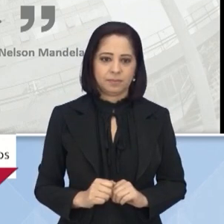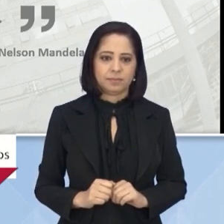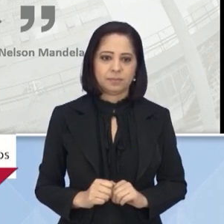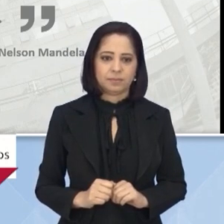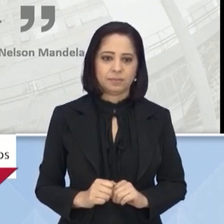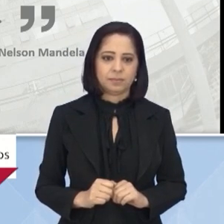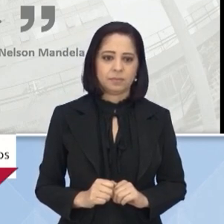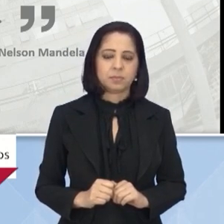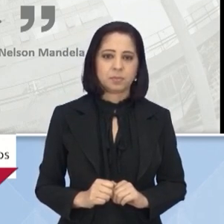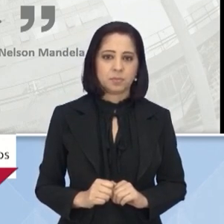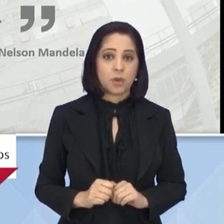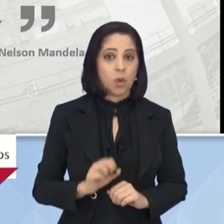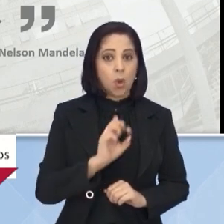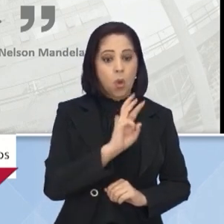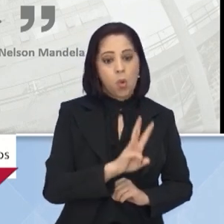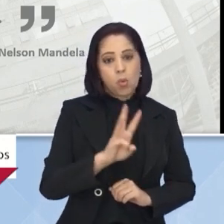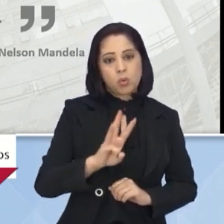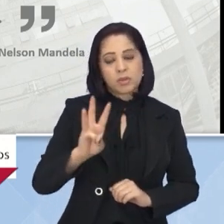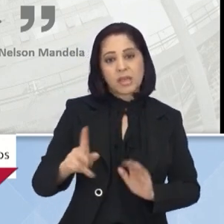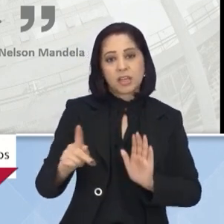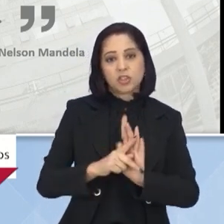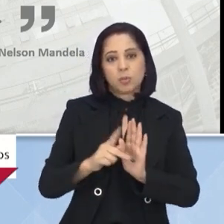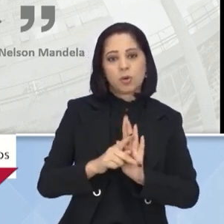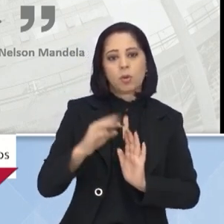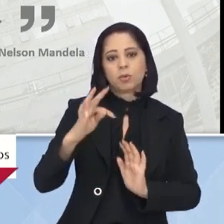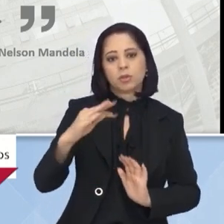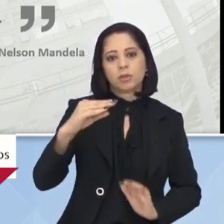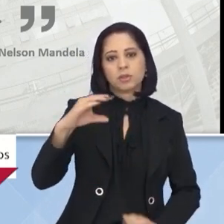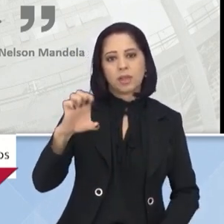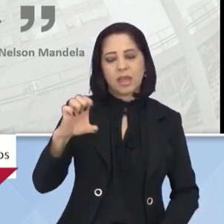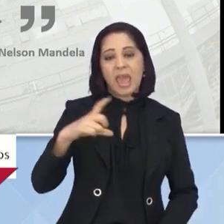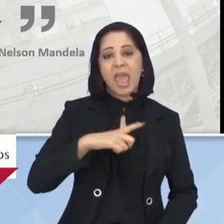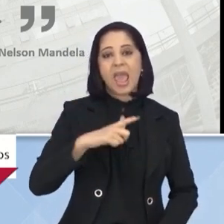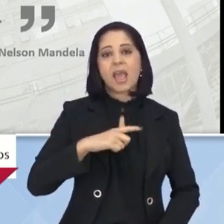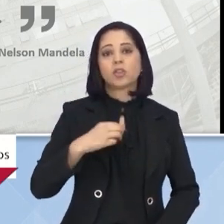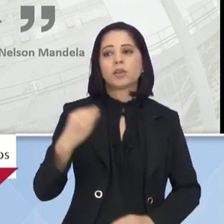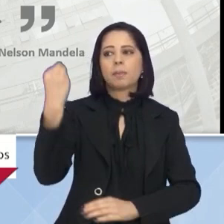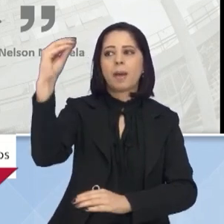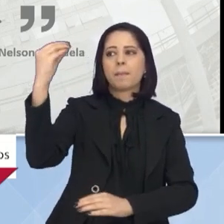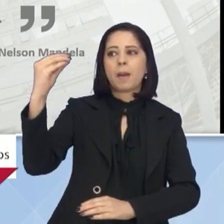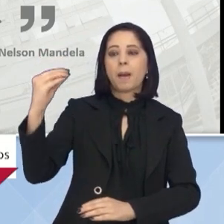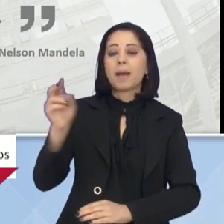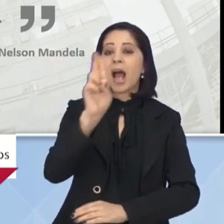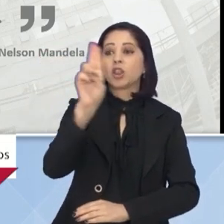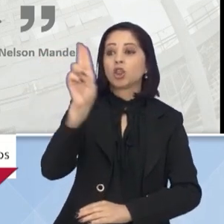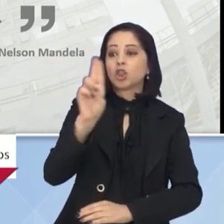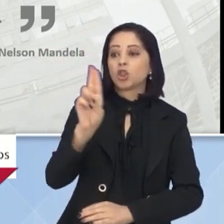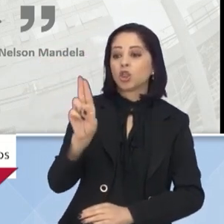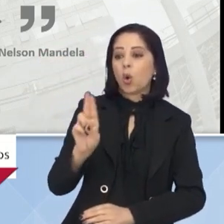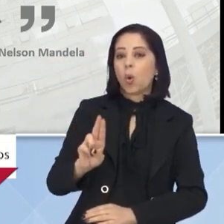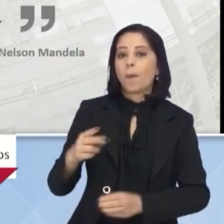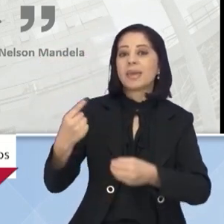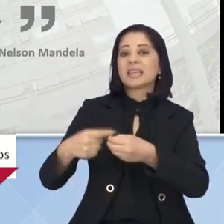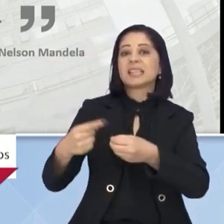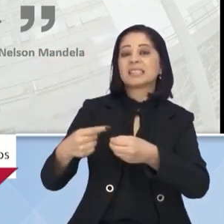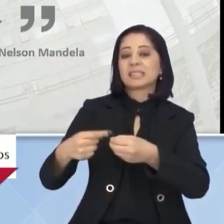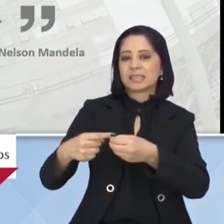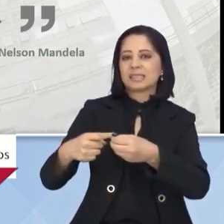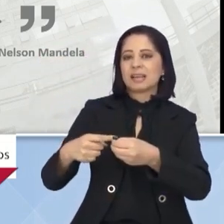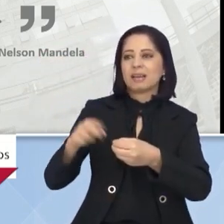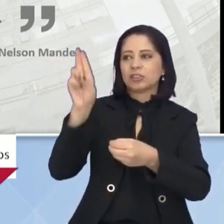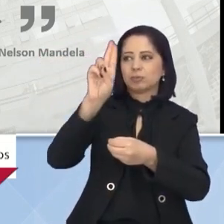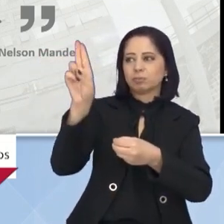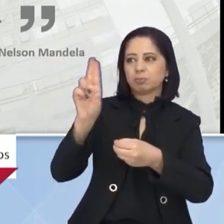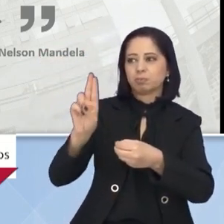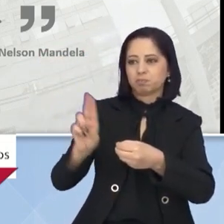recentemente no site do Tribunal de Contas uma lista de municípios que estão em n adimplentes peço que os senhores deem uma olhada foi um comunicado audesp né Márcia